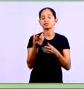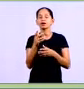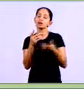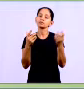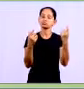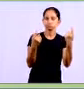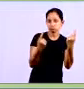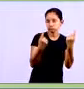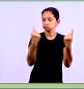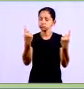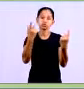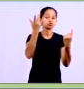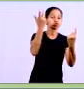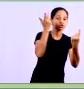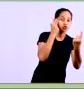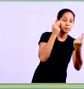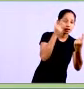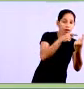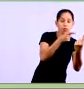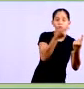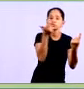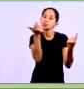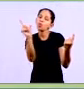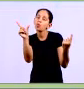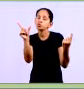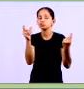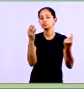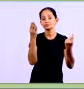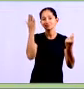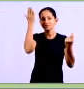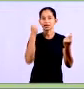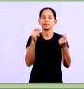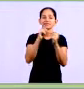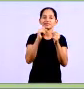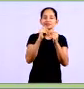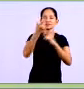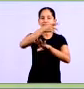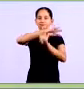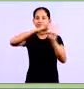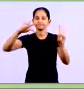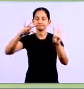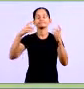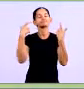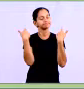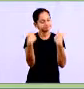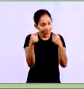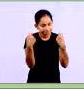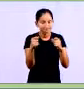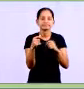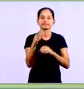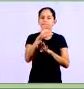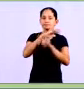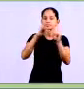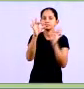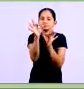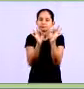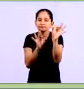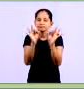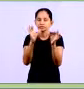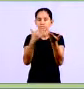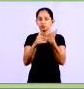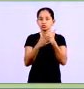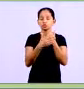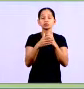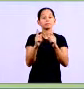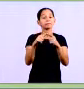no Simples Nacional, ou no lucro real, sempre a gente vai ter que ter essa conta, né? Eu tenho a conta mercadoria, correto?